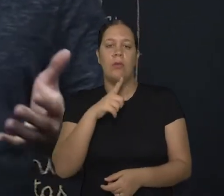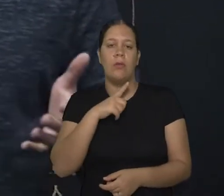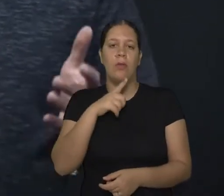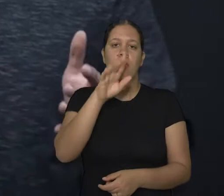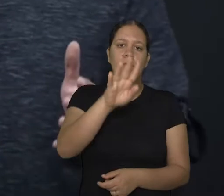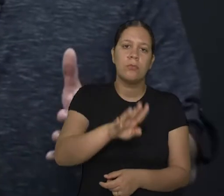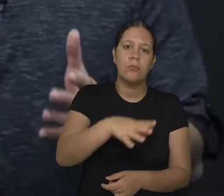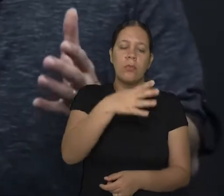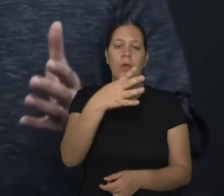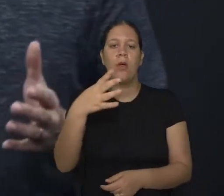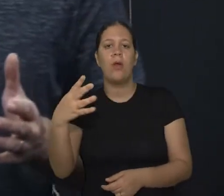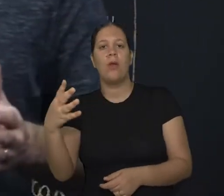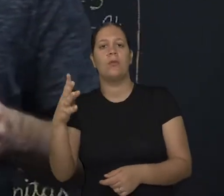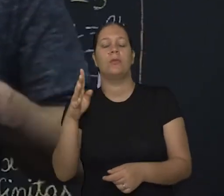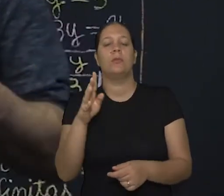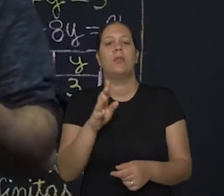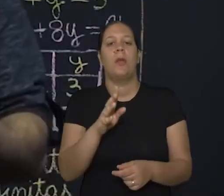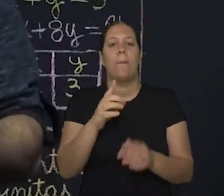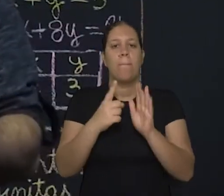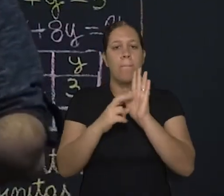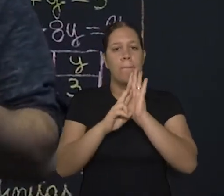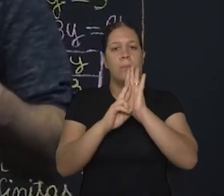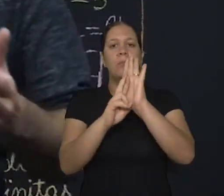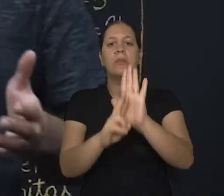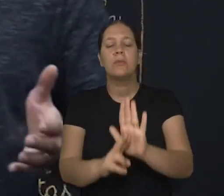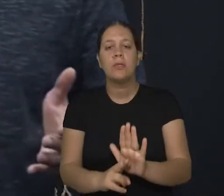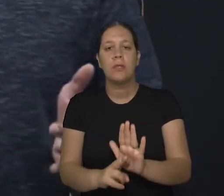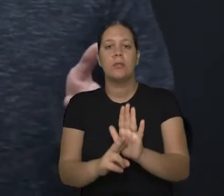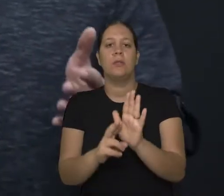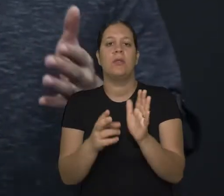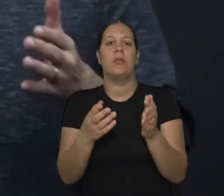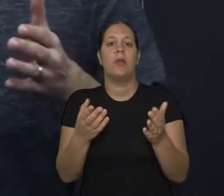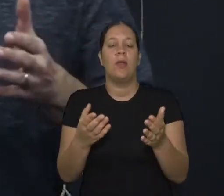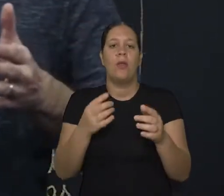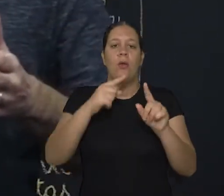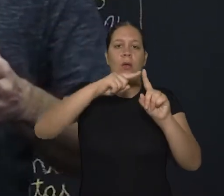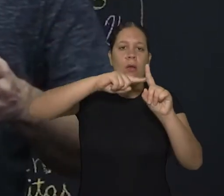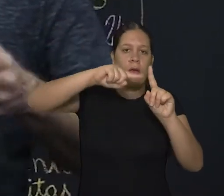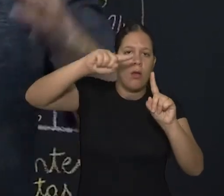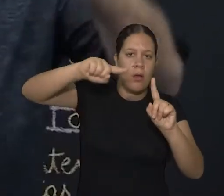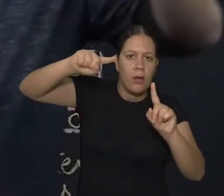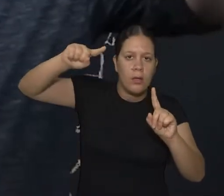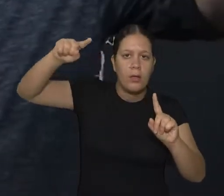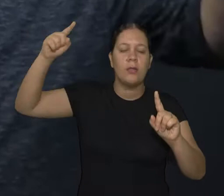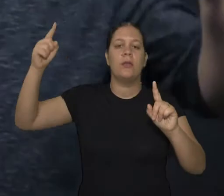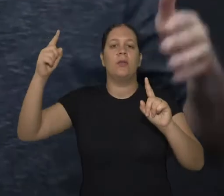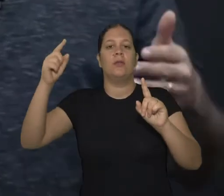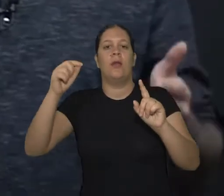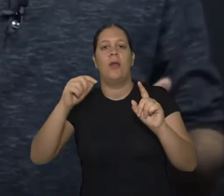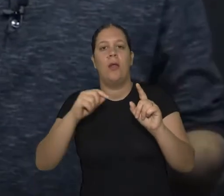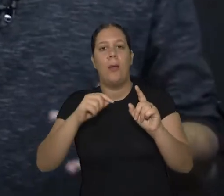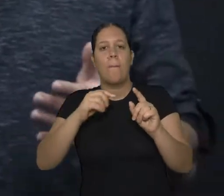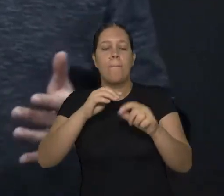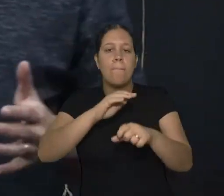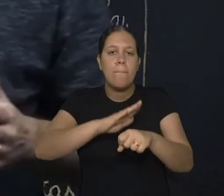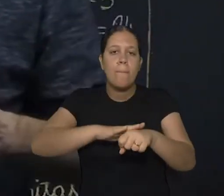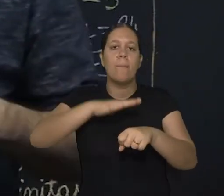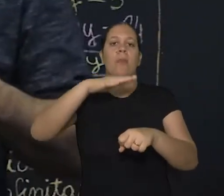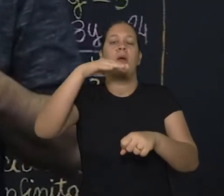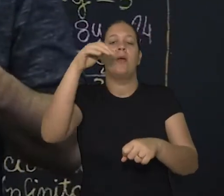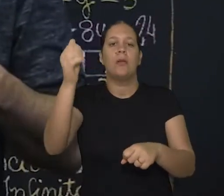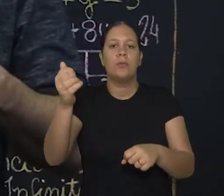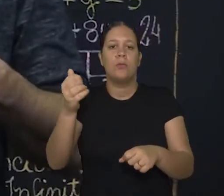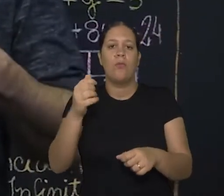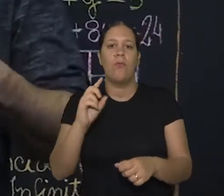alguns gráficos onde esse gráfico representa, por exemplo, a queda ou o aumento de uma porcentagem em